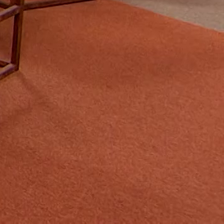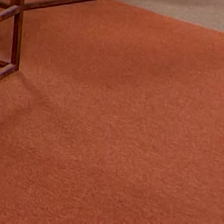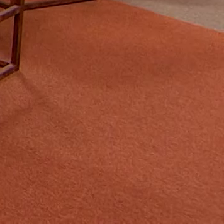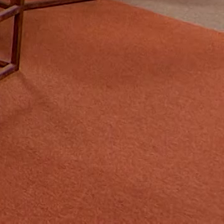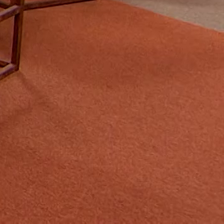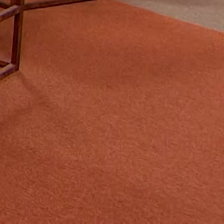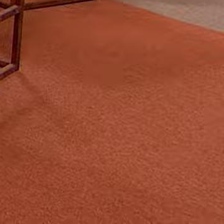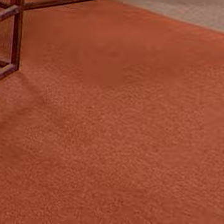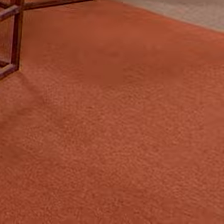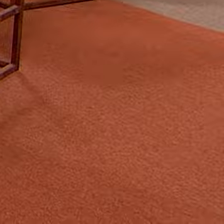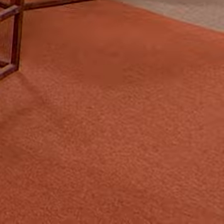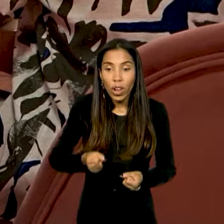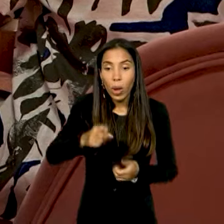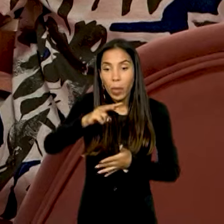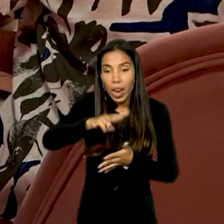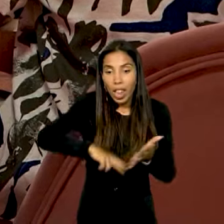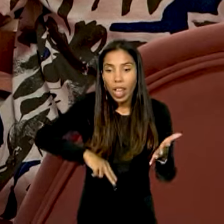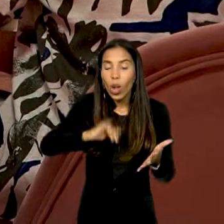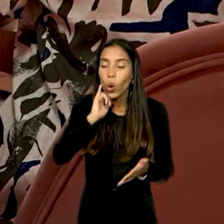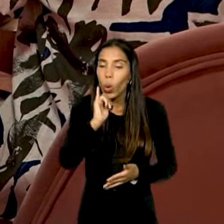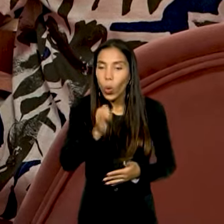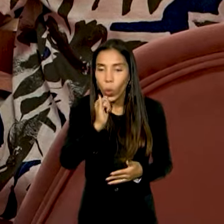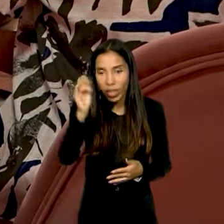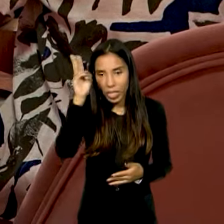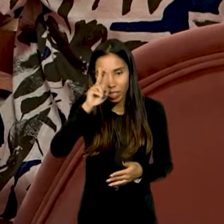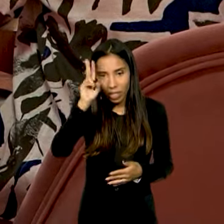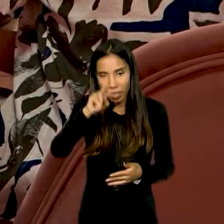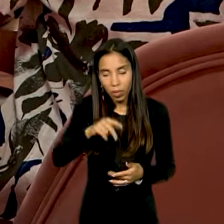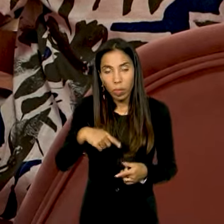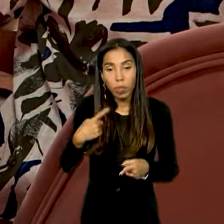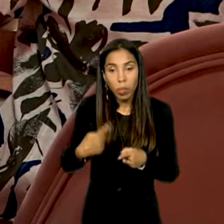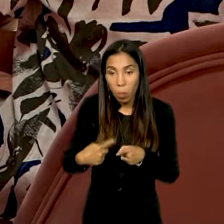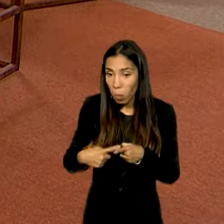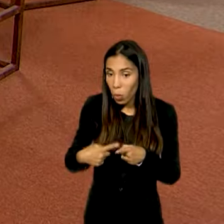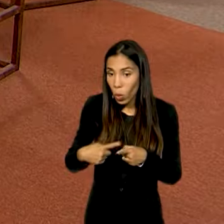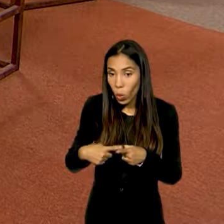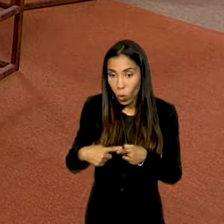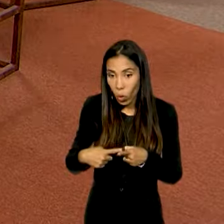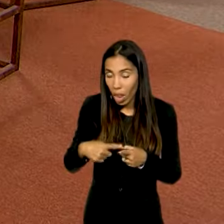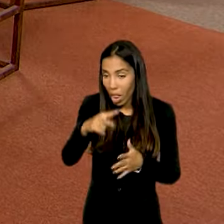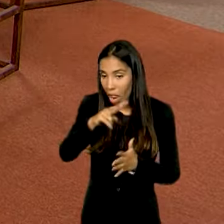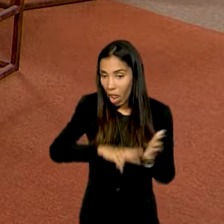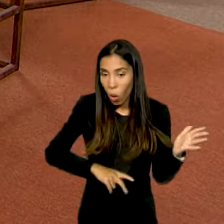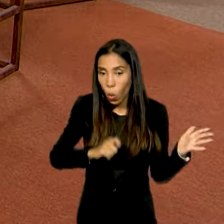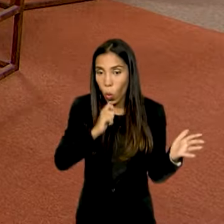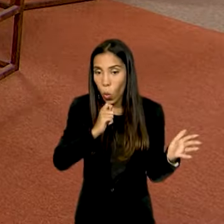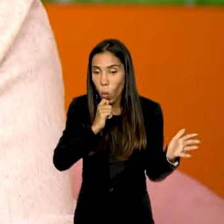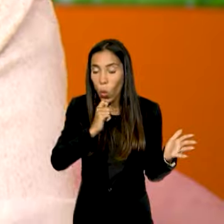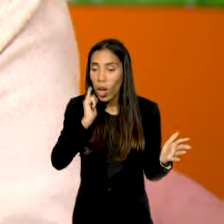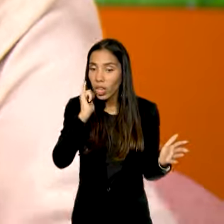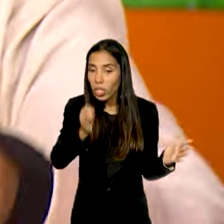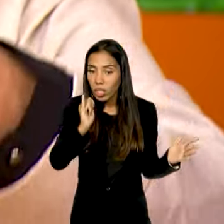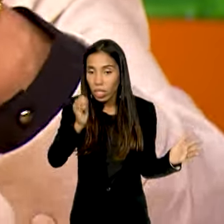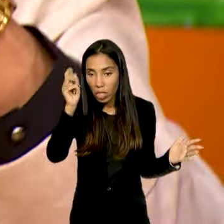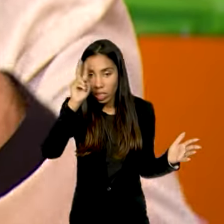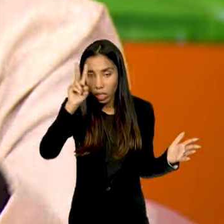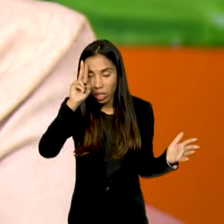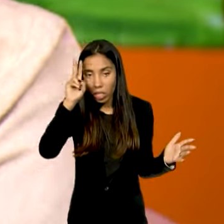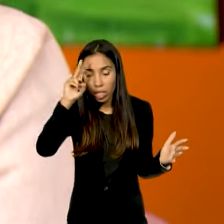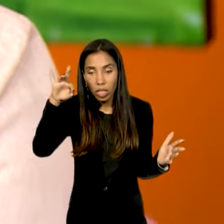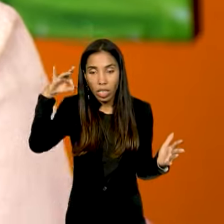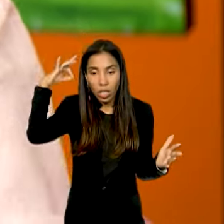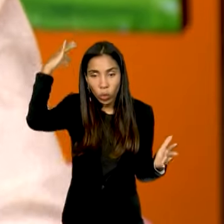vamos ler e contar histórias. Ler e contar histórias. Porque quem não conta, quem não lê, quem não conta histórias, o